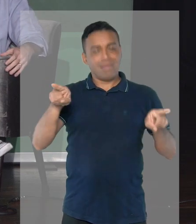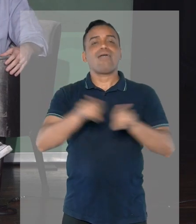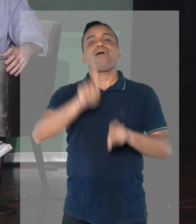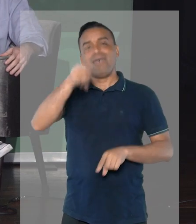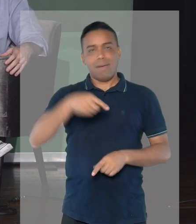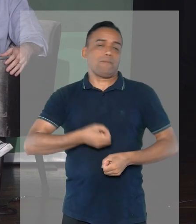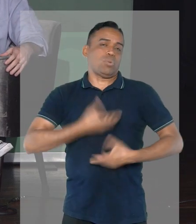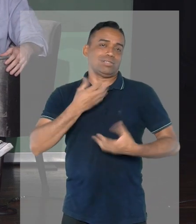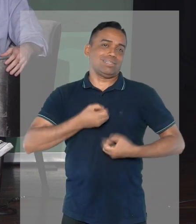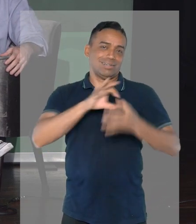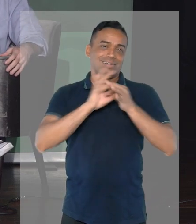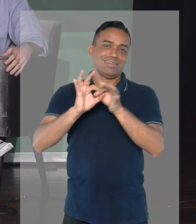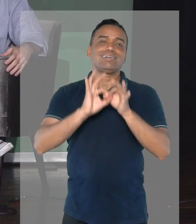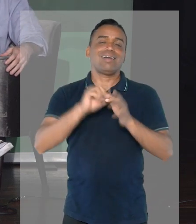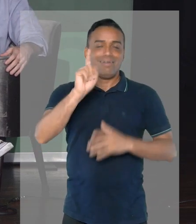assim.